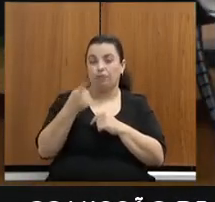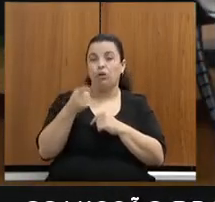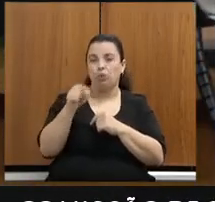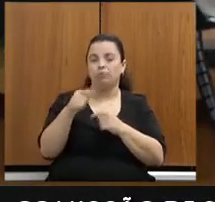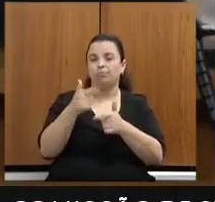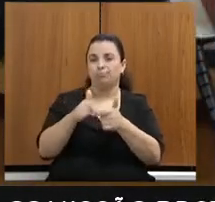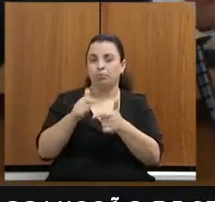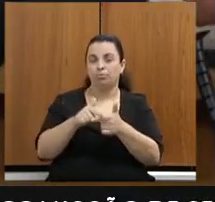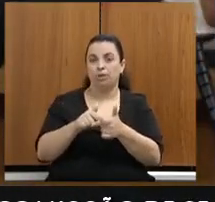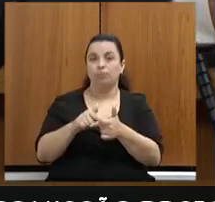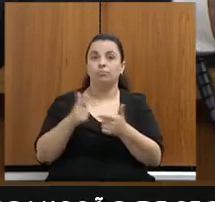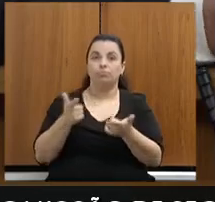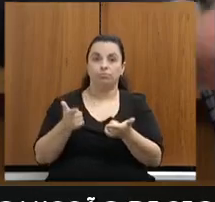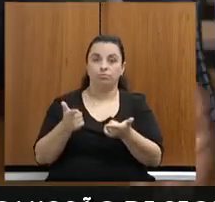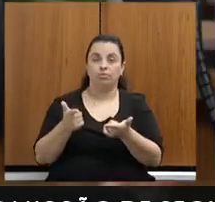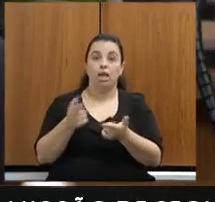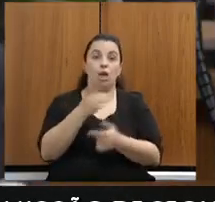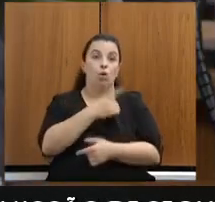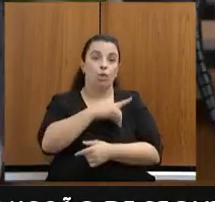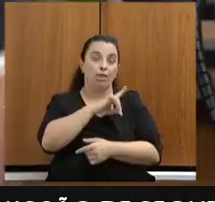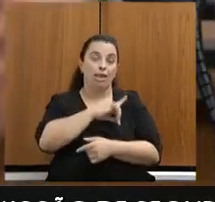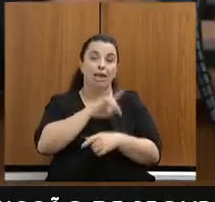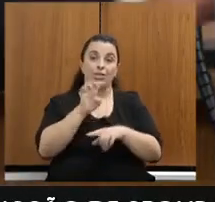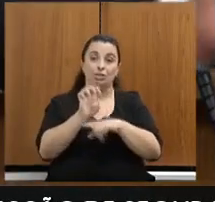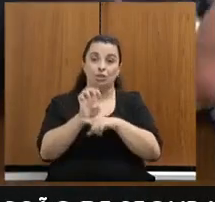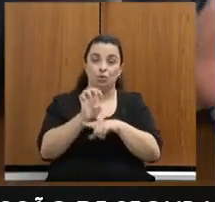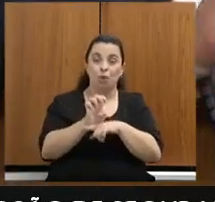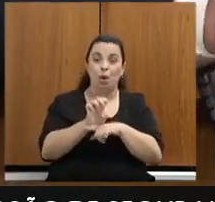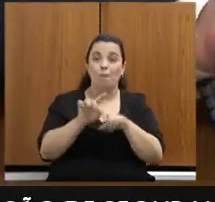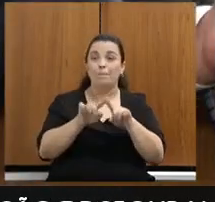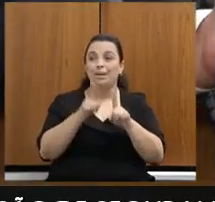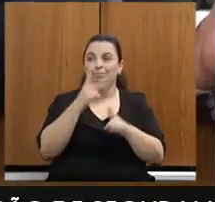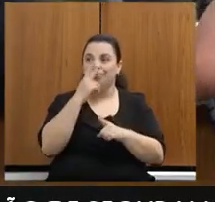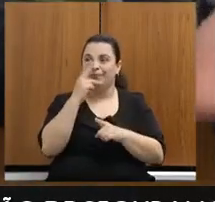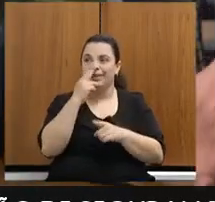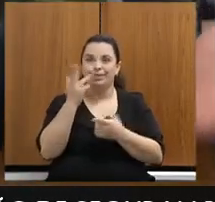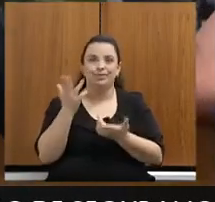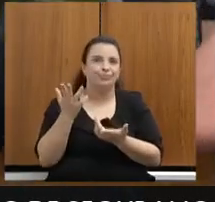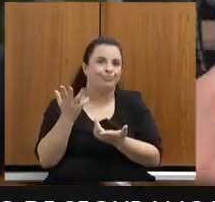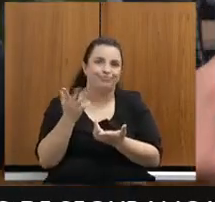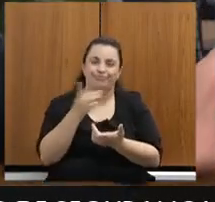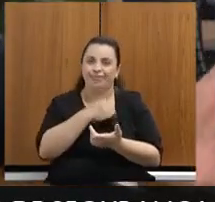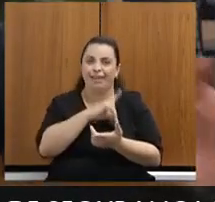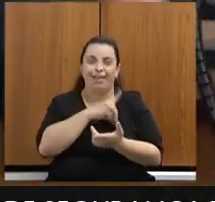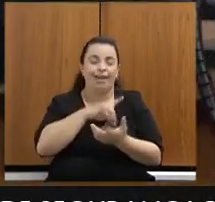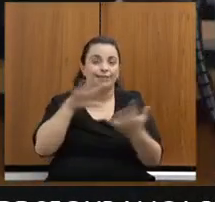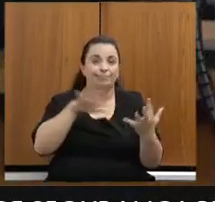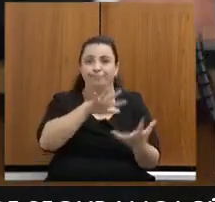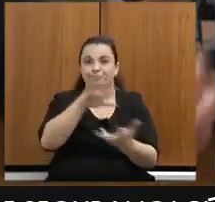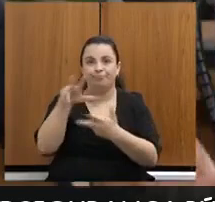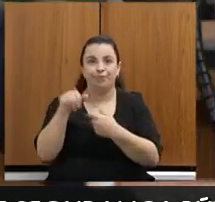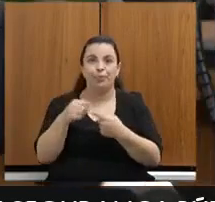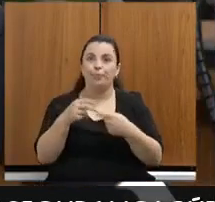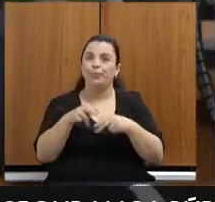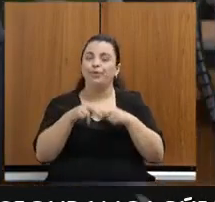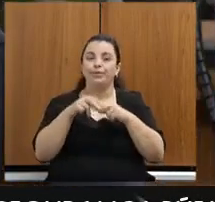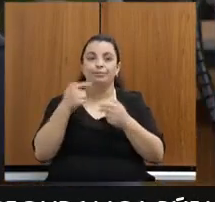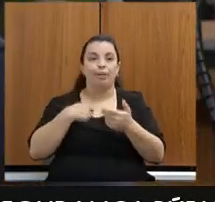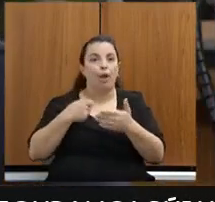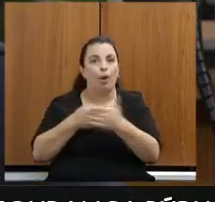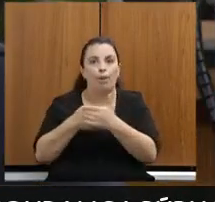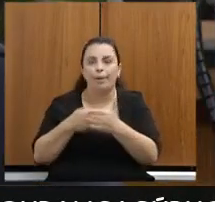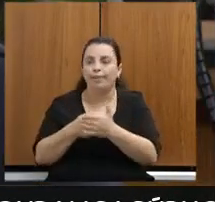um delegado Estadual se transforma o delegado internacional porque tem que enfrentar tráfico internacional de drogas